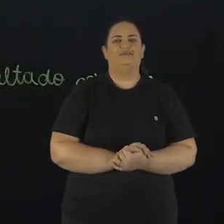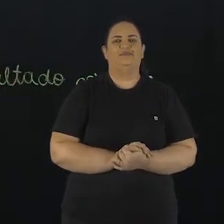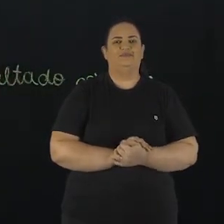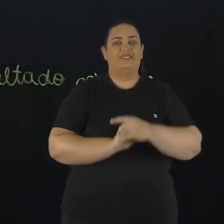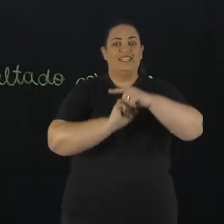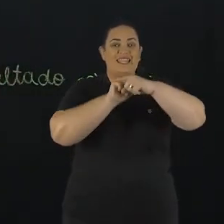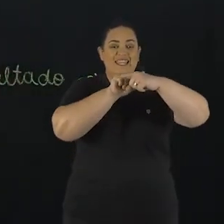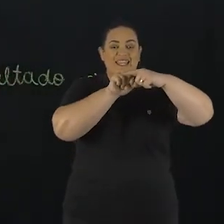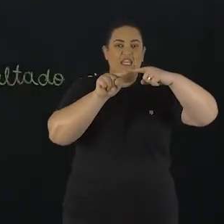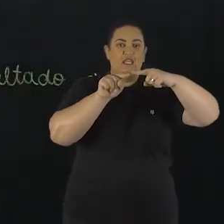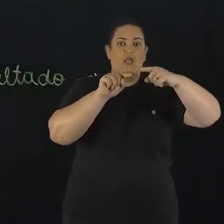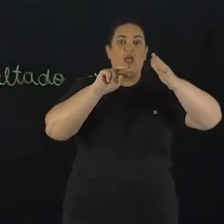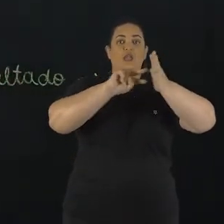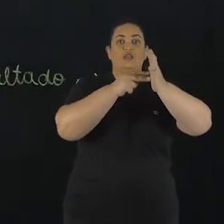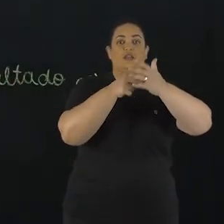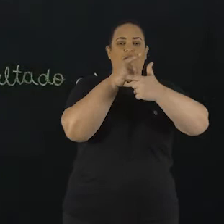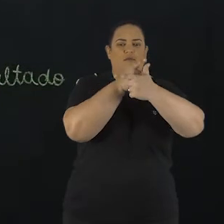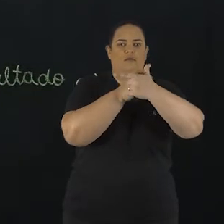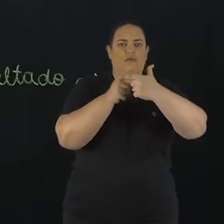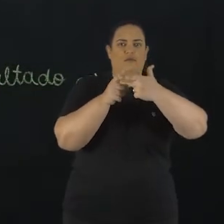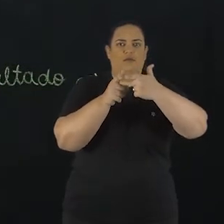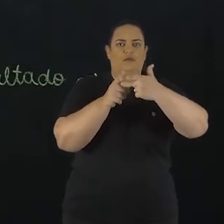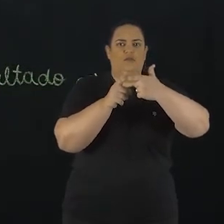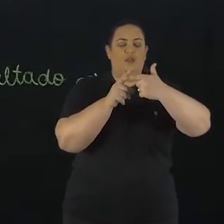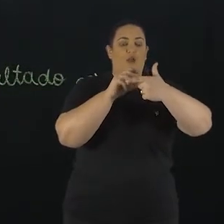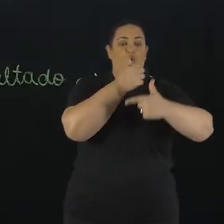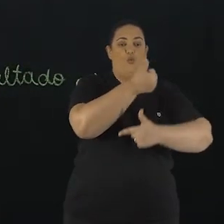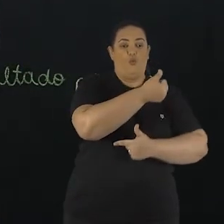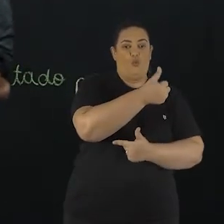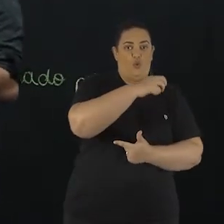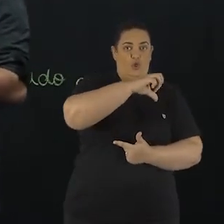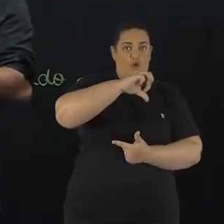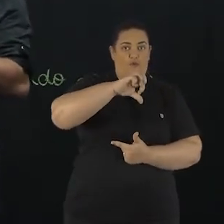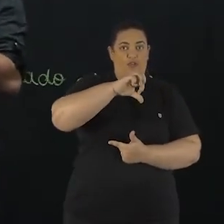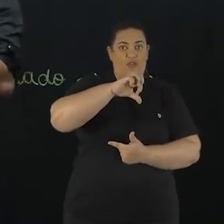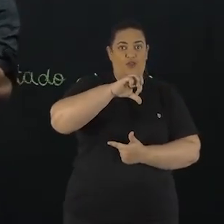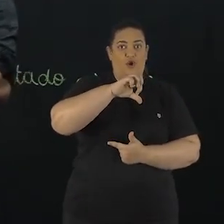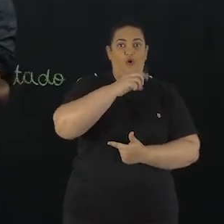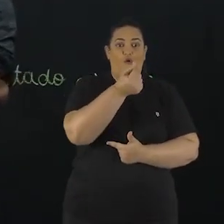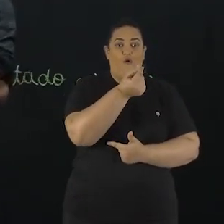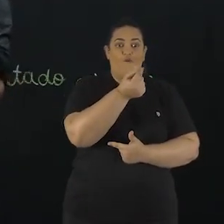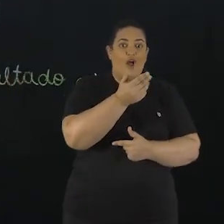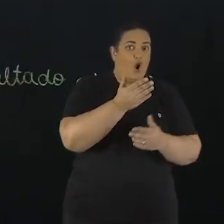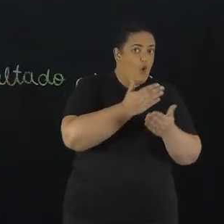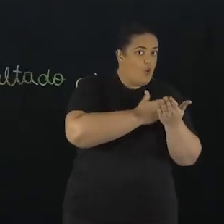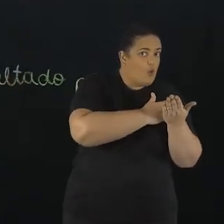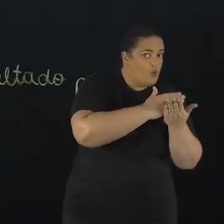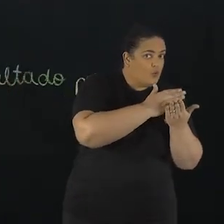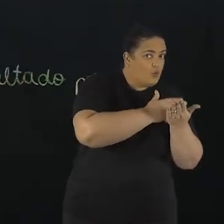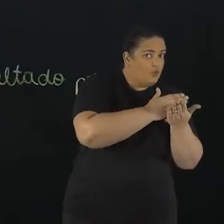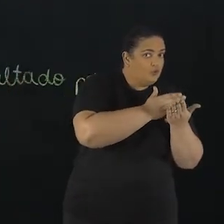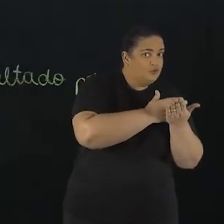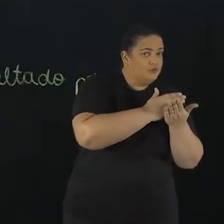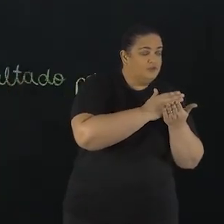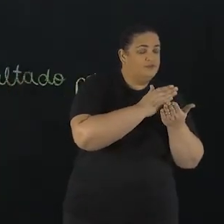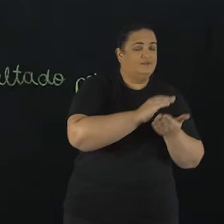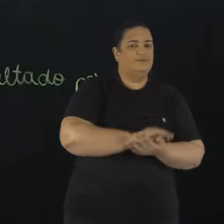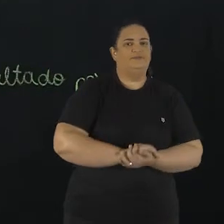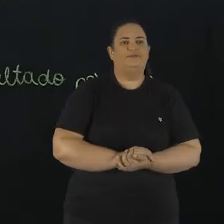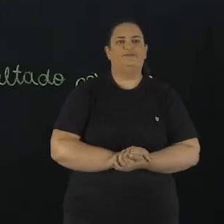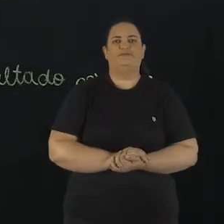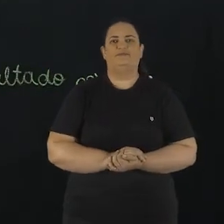30, e dividi-lo pelo valor do preço inicial, do preço original. Resolvendo